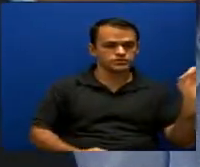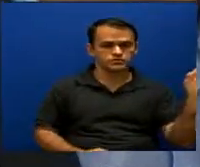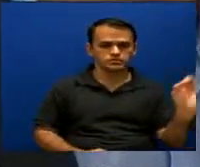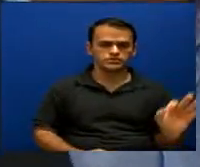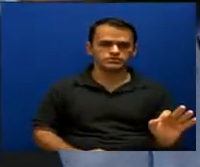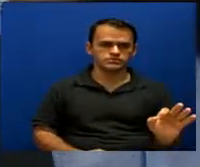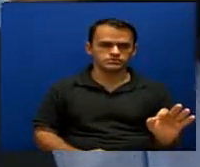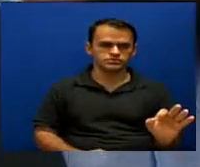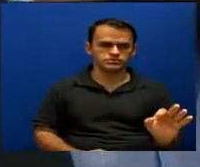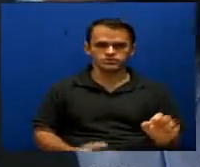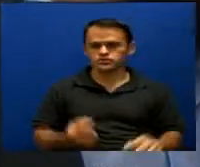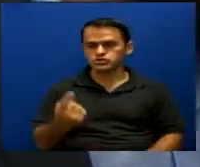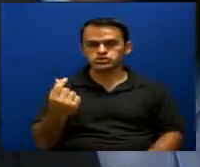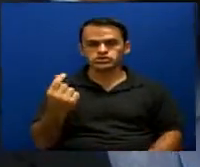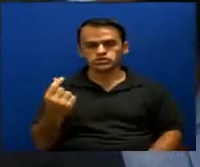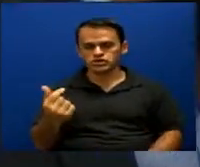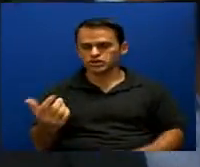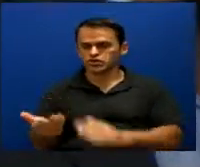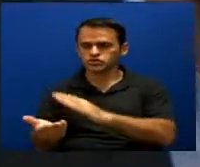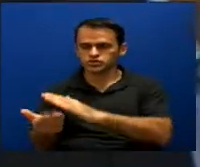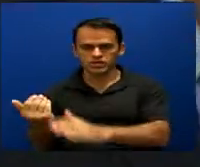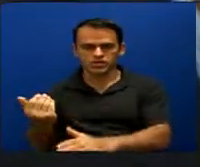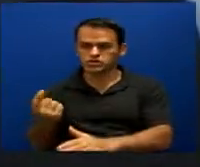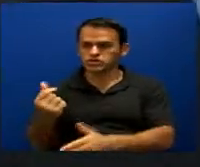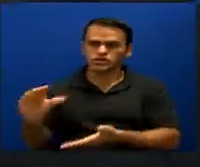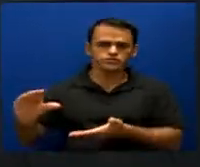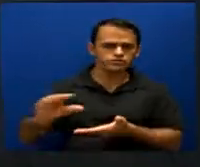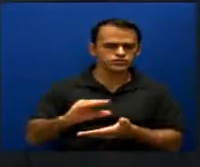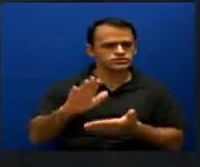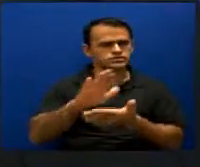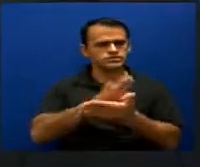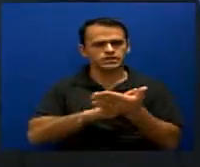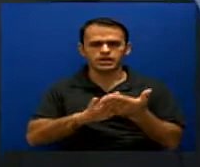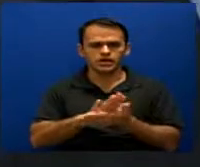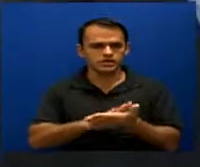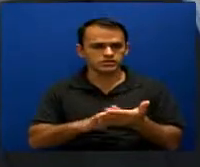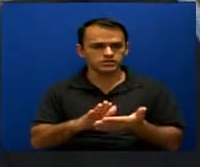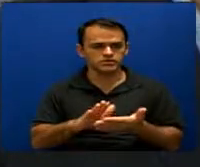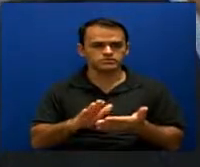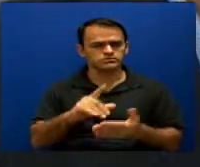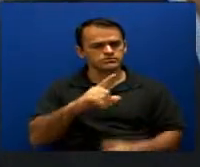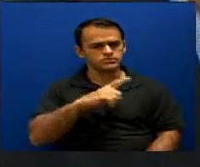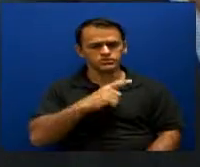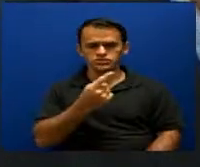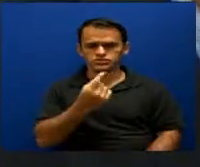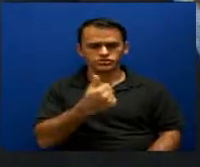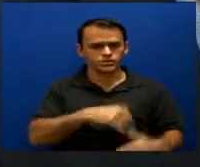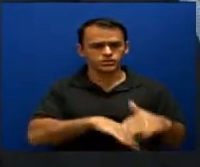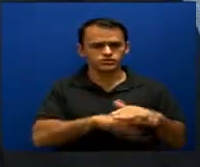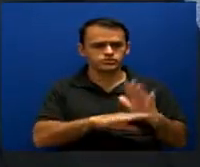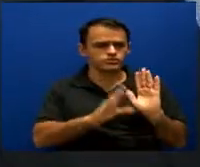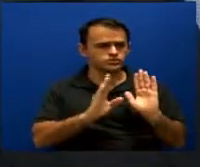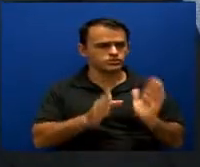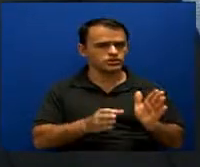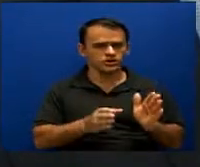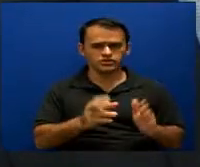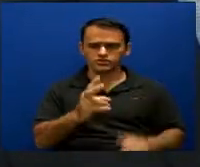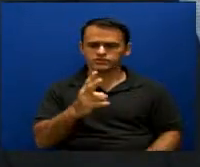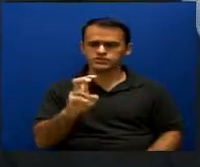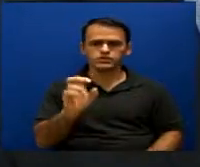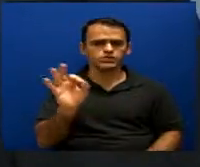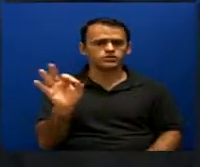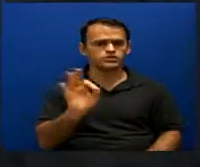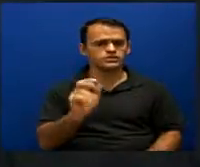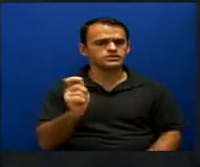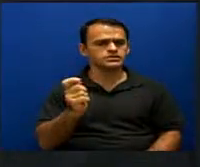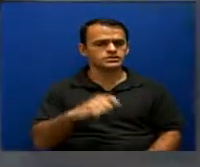Então não vai se mexer em reserva, não vai se mexer em finanças, não vai precisar fazer reserva, porque o valor já está reservado para isso. Então é o mesmo valor, só que vai dar